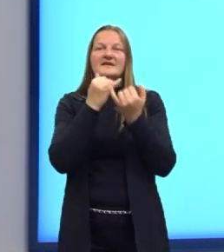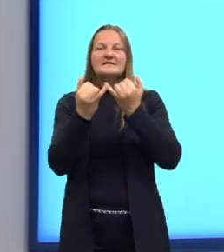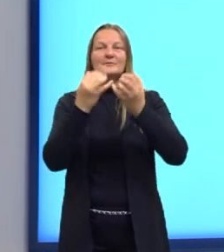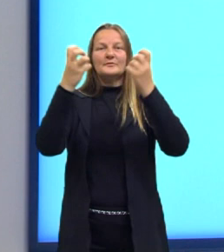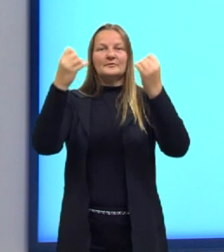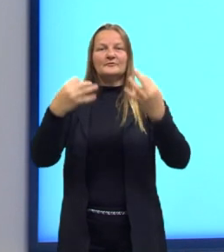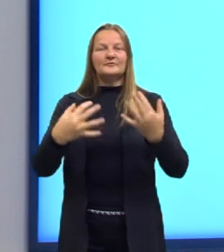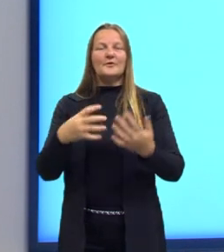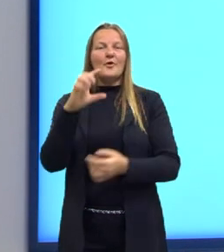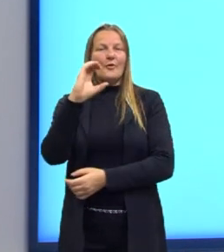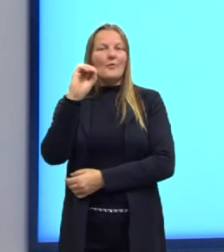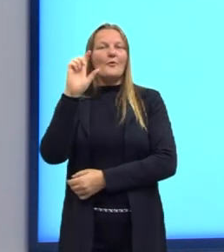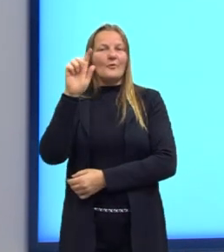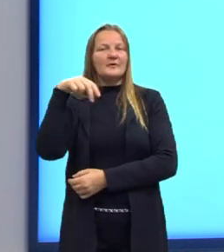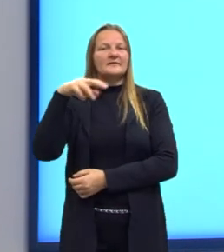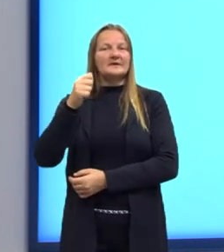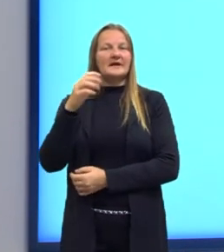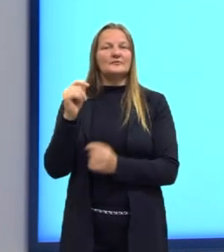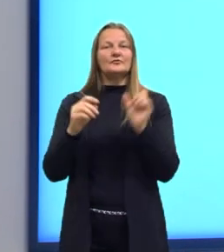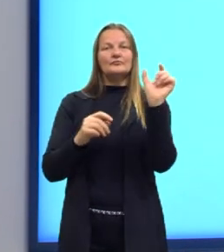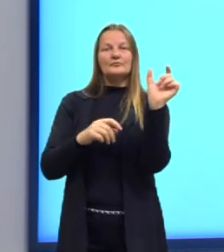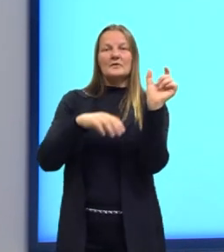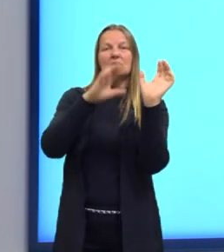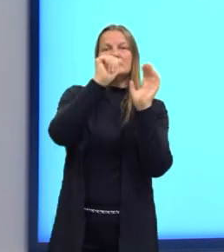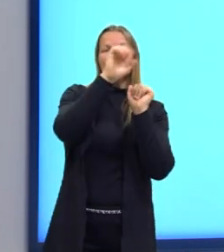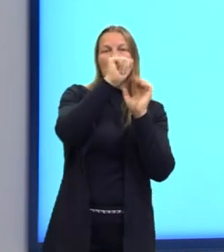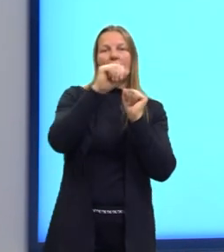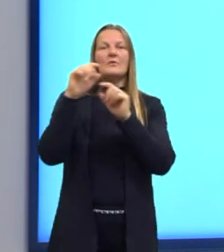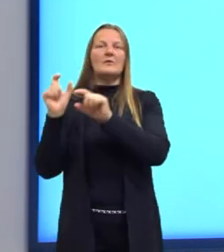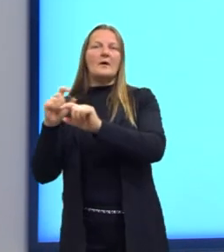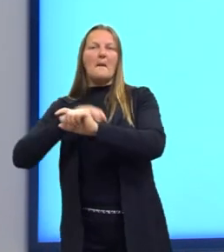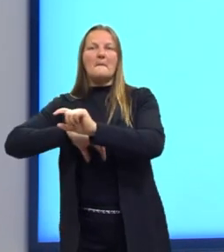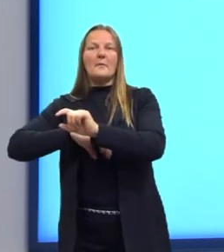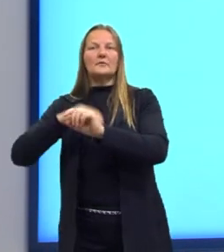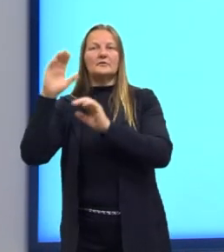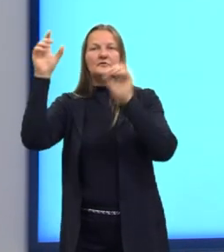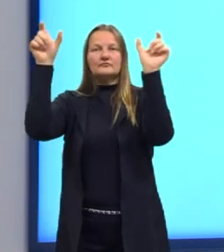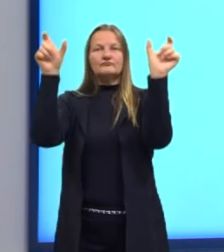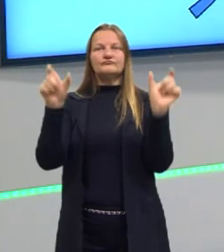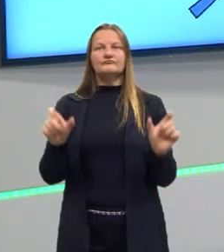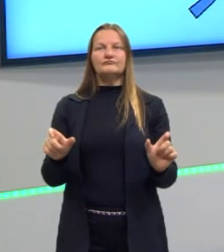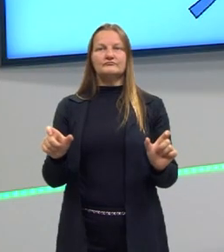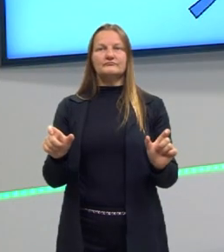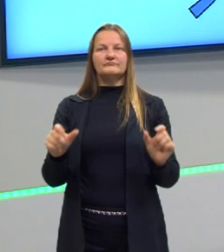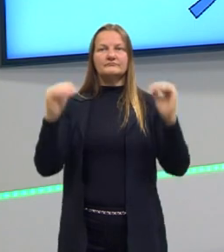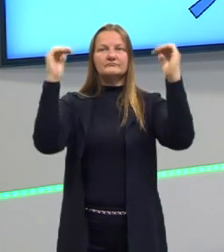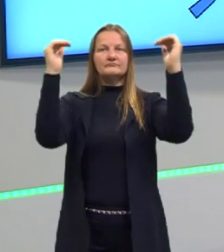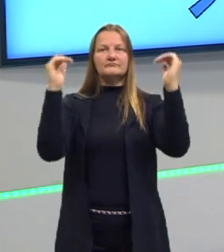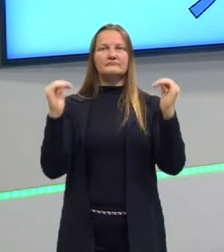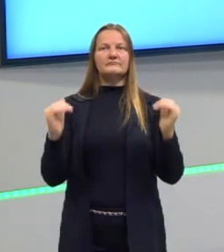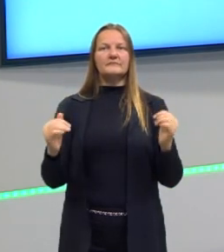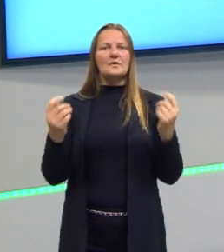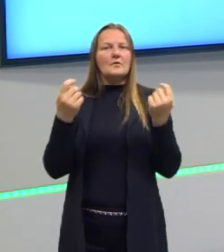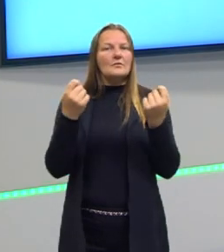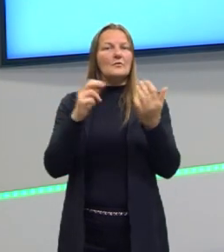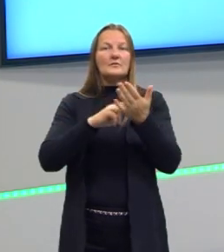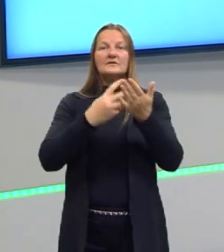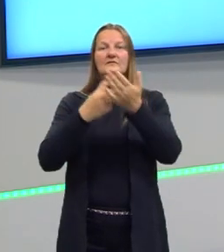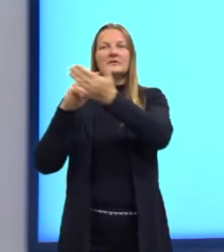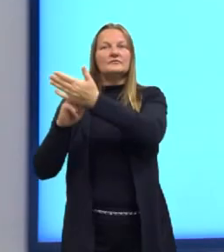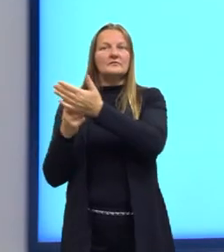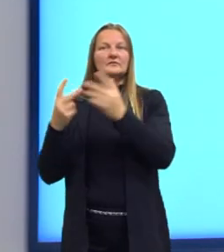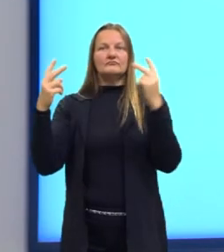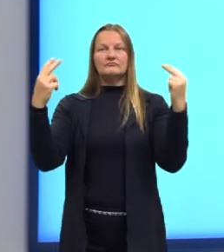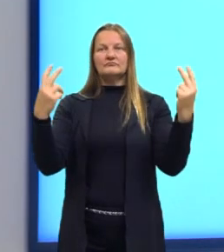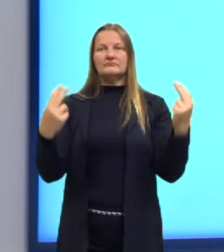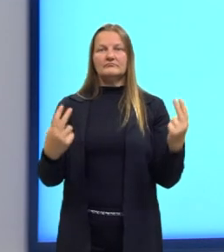cognatas né nos dois idiomas ou seja os combinados é Nespoli Tá certo